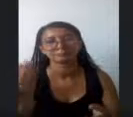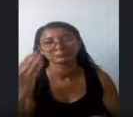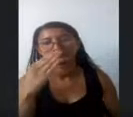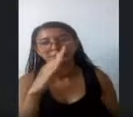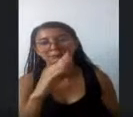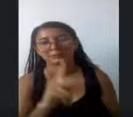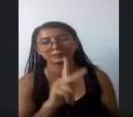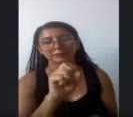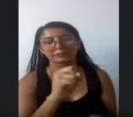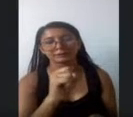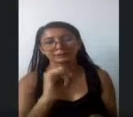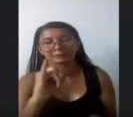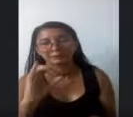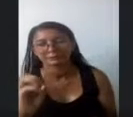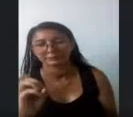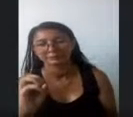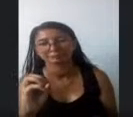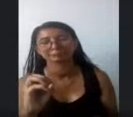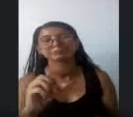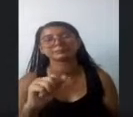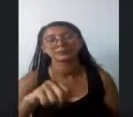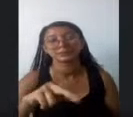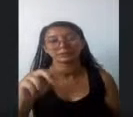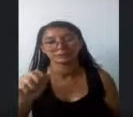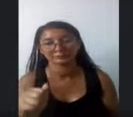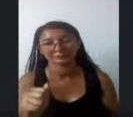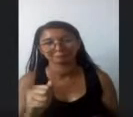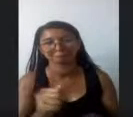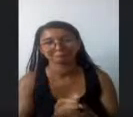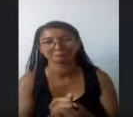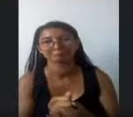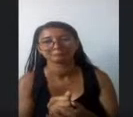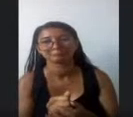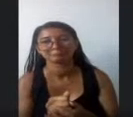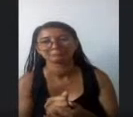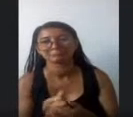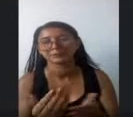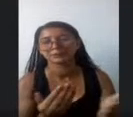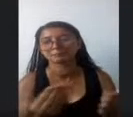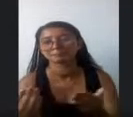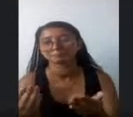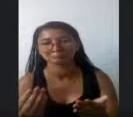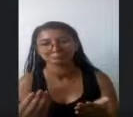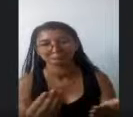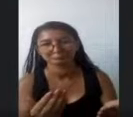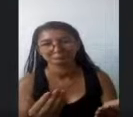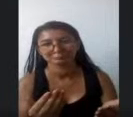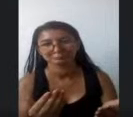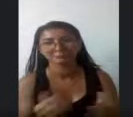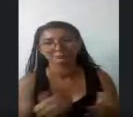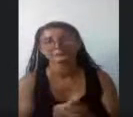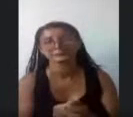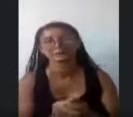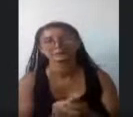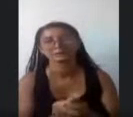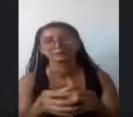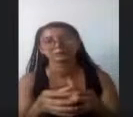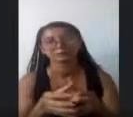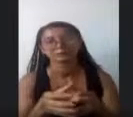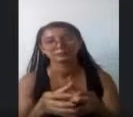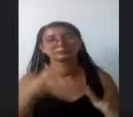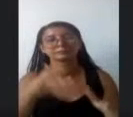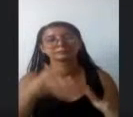também, pela mediação, e o pessoal de Libras aí, o Alex e a